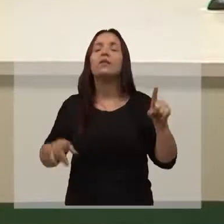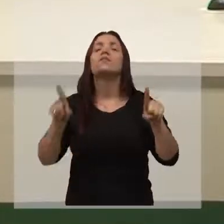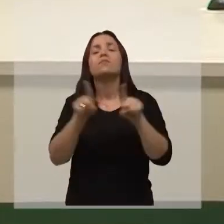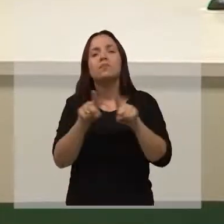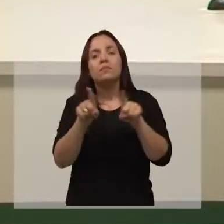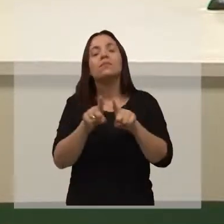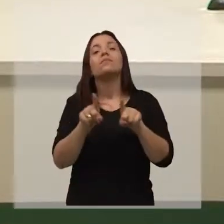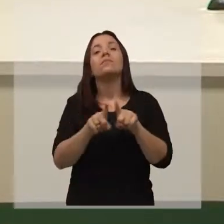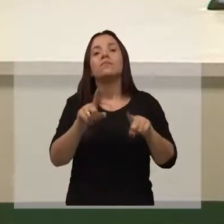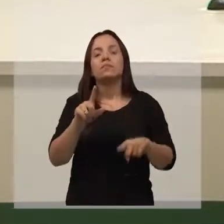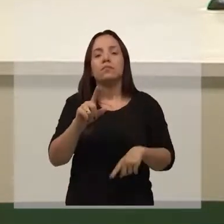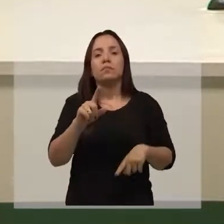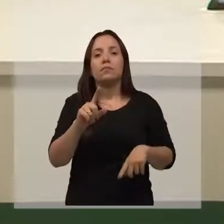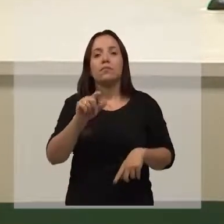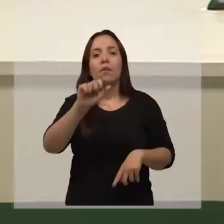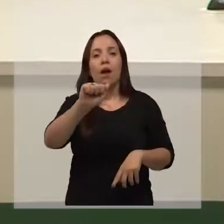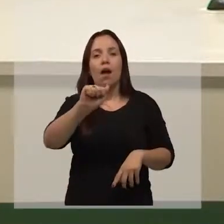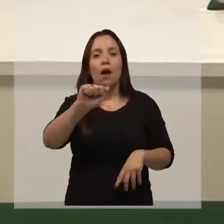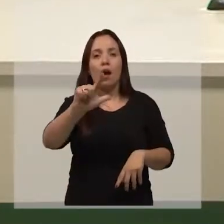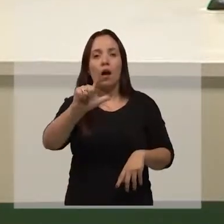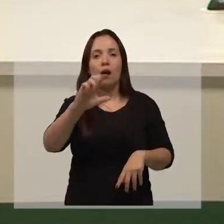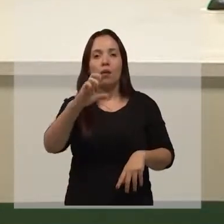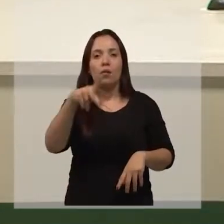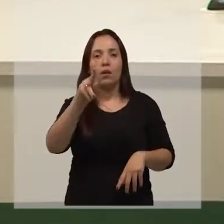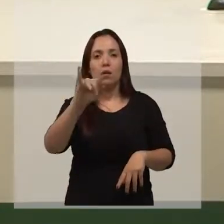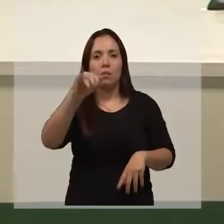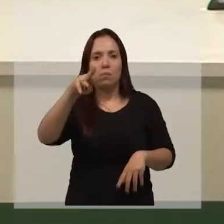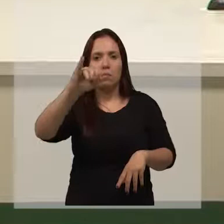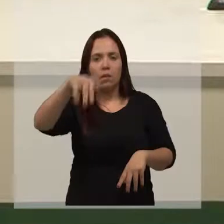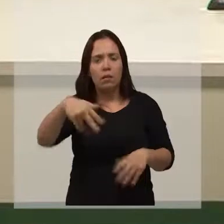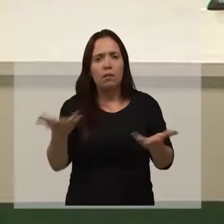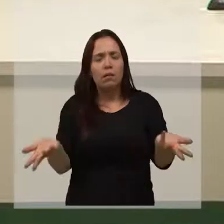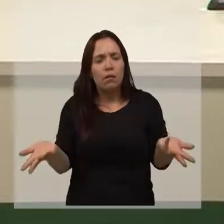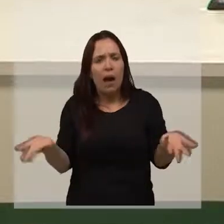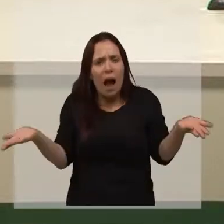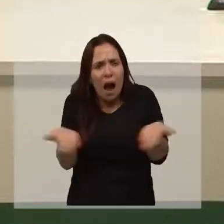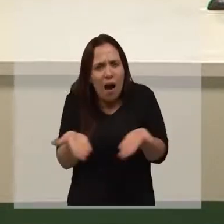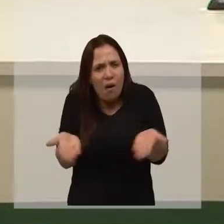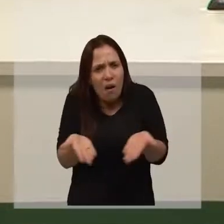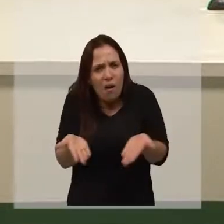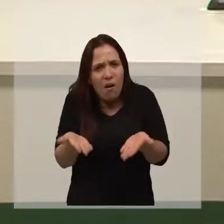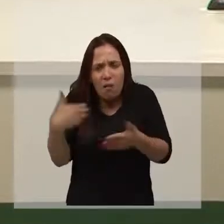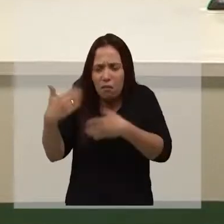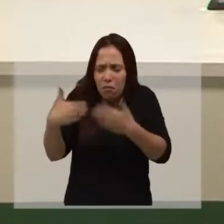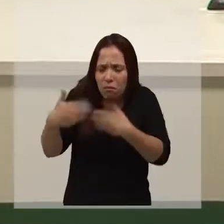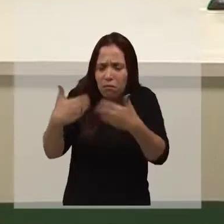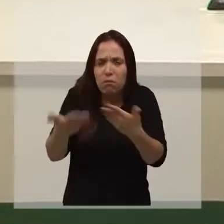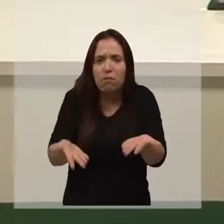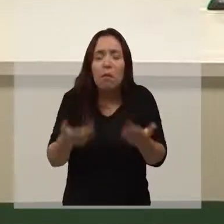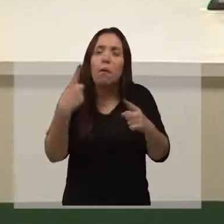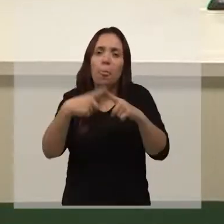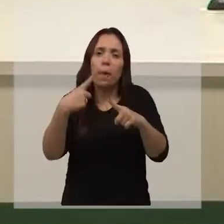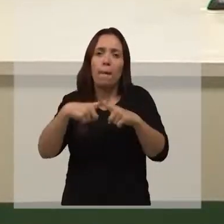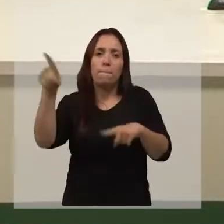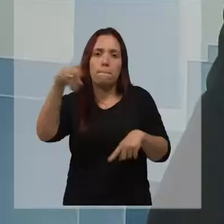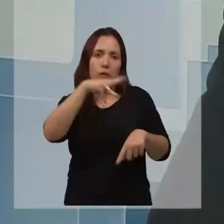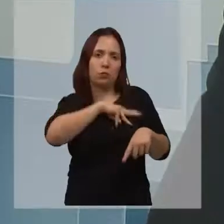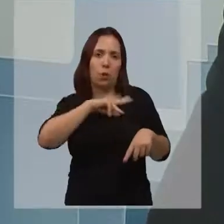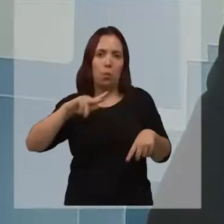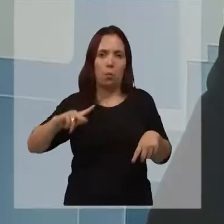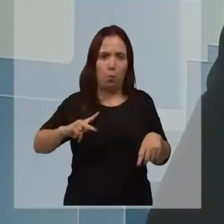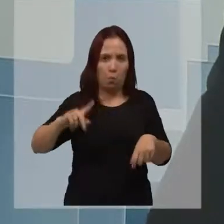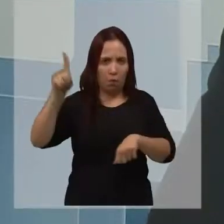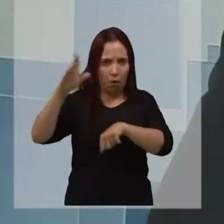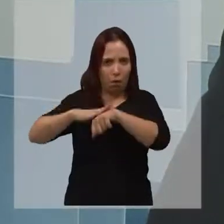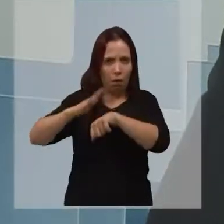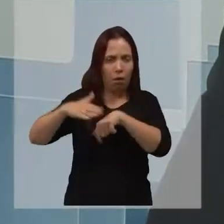Alckmin. Aconteceu agora. Não, porque é uma atitude do Ministério Público de São Paulo com o governador. Não. O